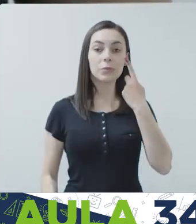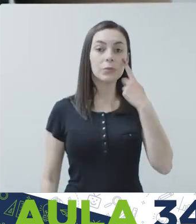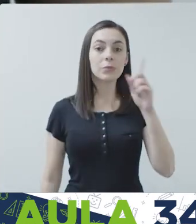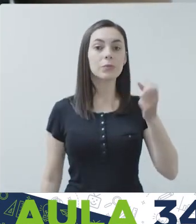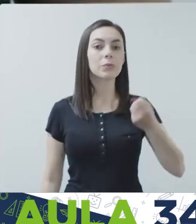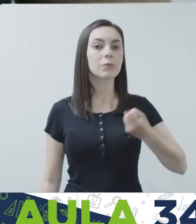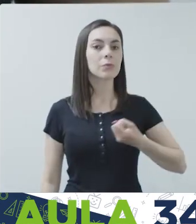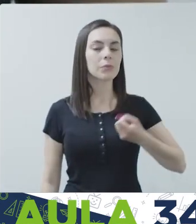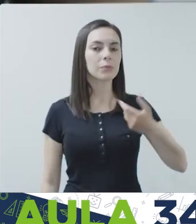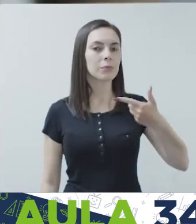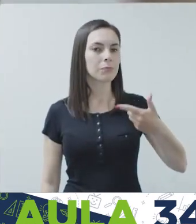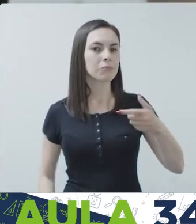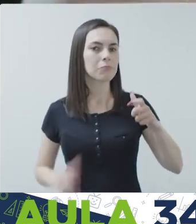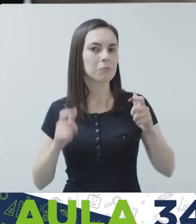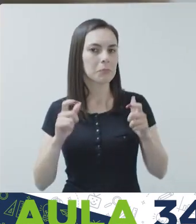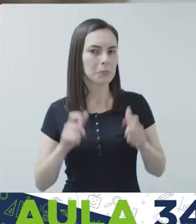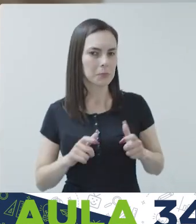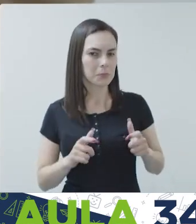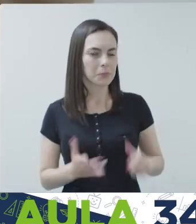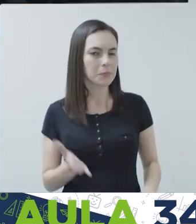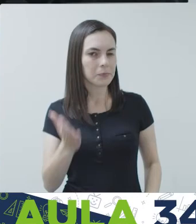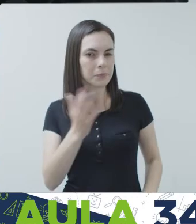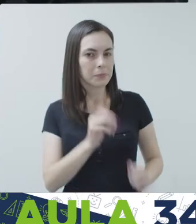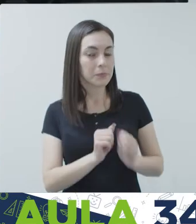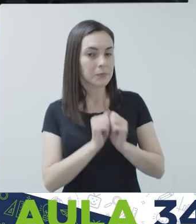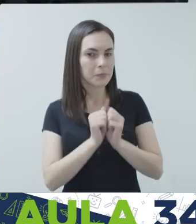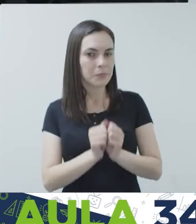número 2. Vamos fazer juntos?